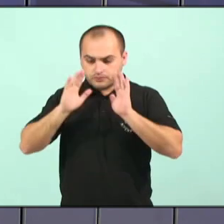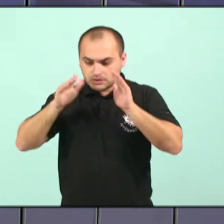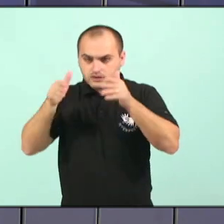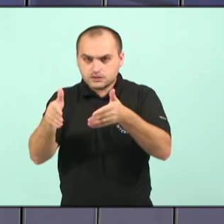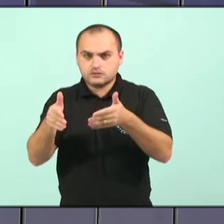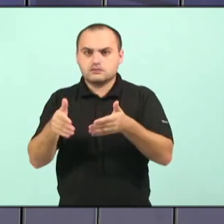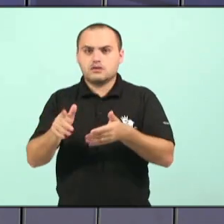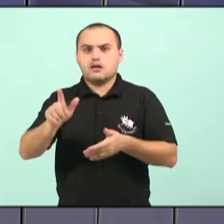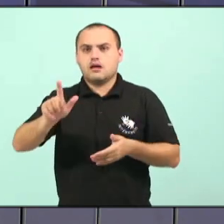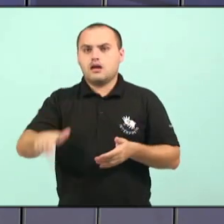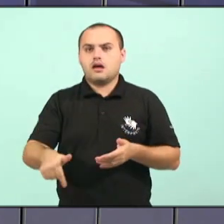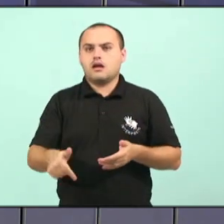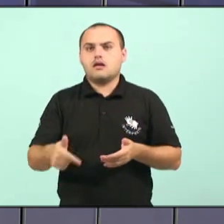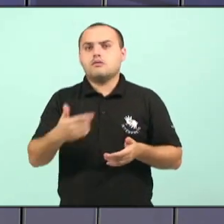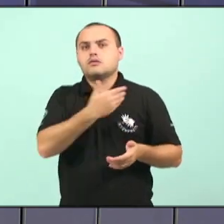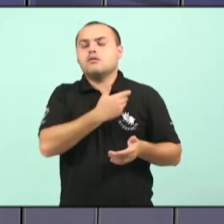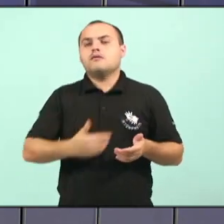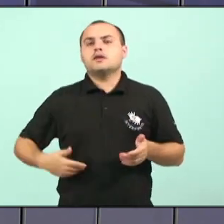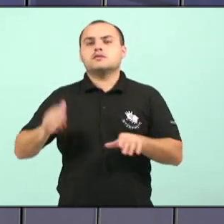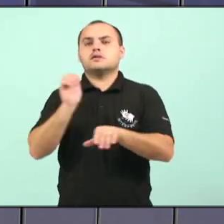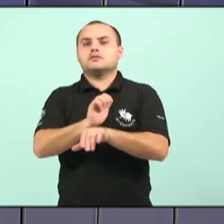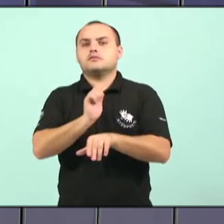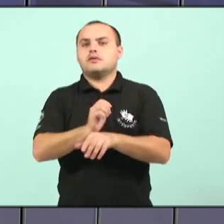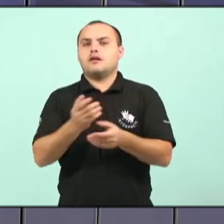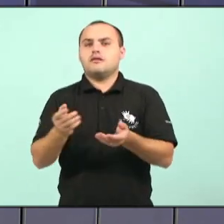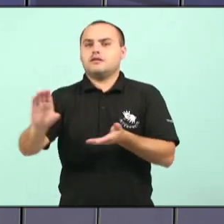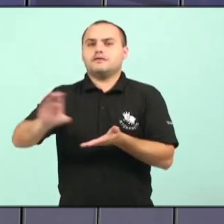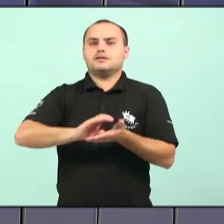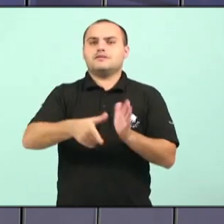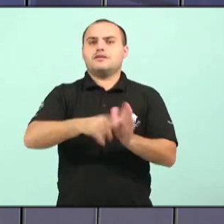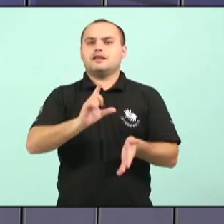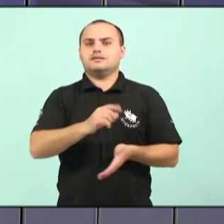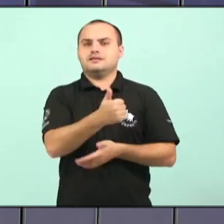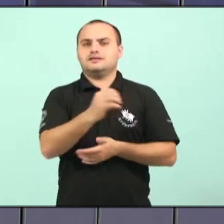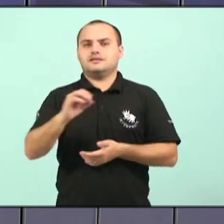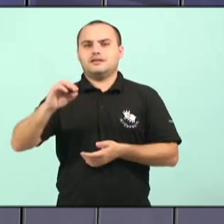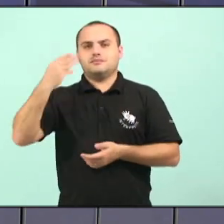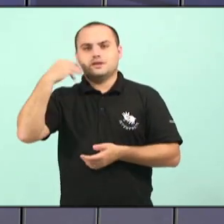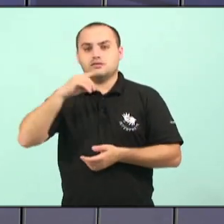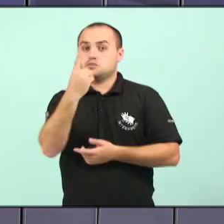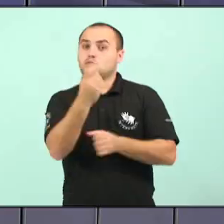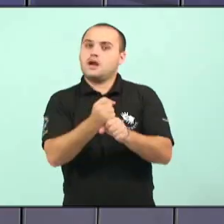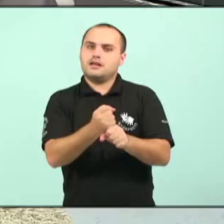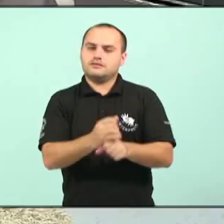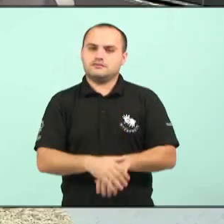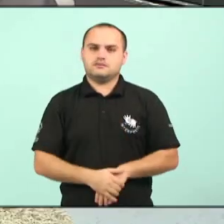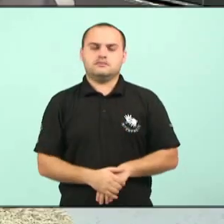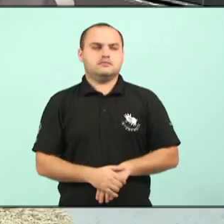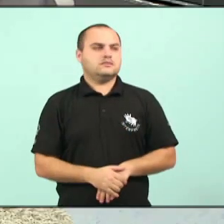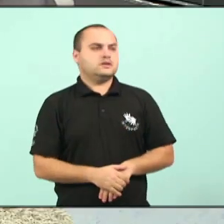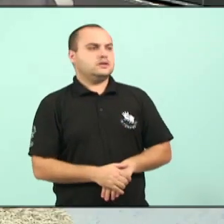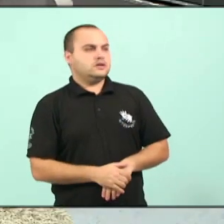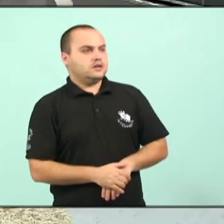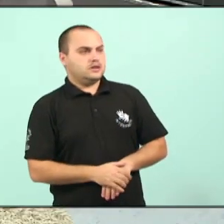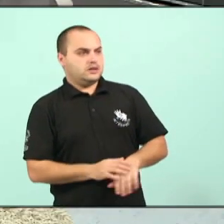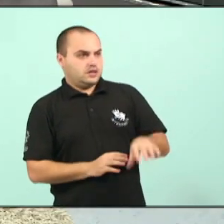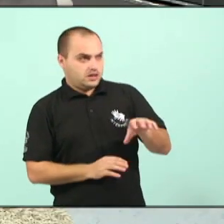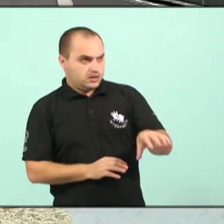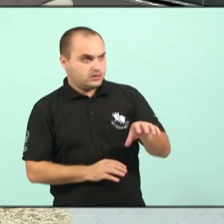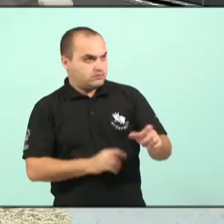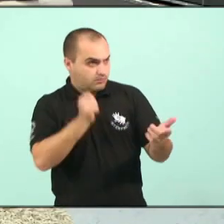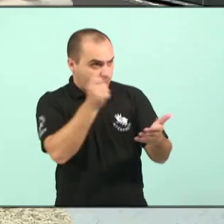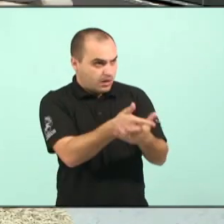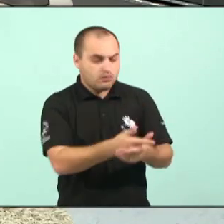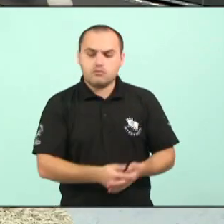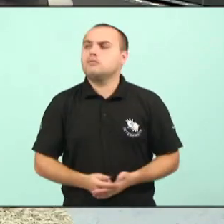é praticamente aquilo que o governo estadual investiu. Isso eu estou falando em um ano. Isso praticamente, digamos, pagou.